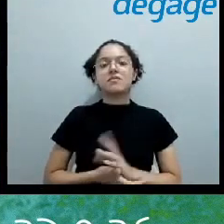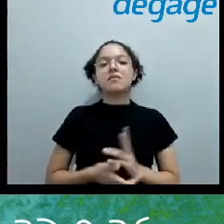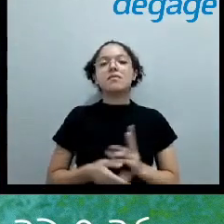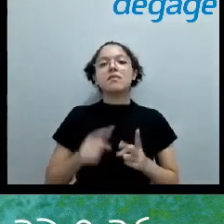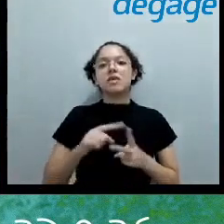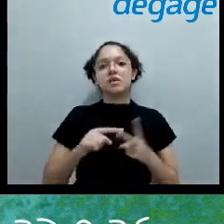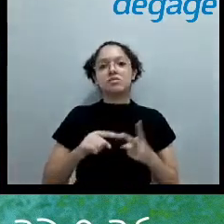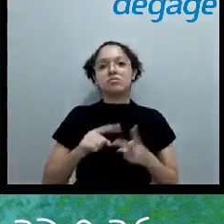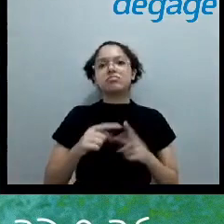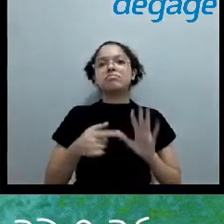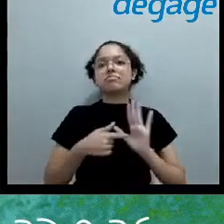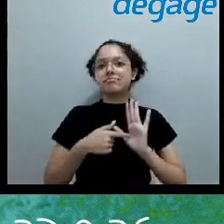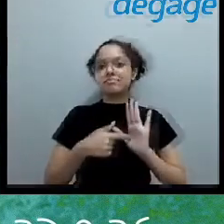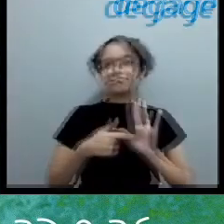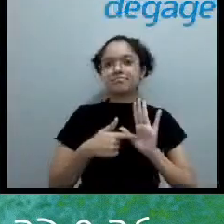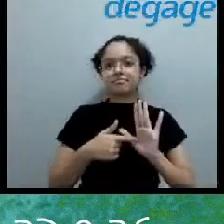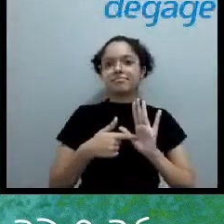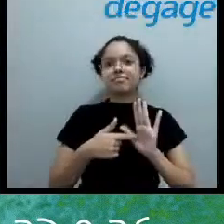Feministas.